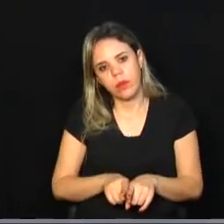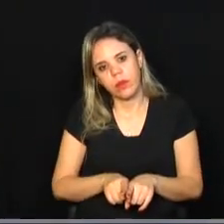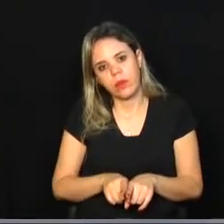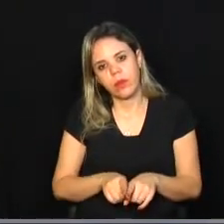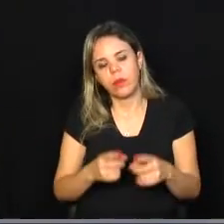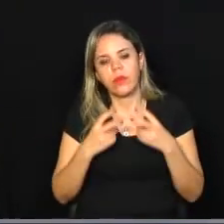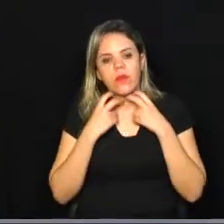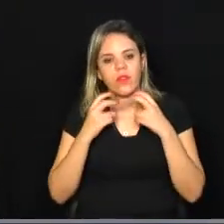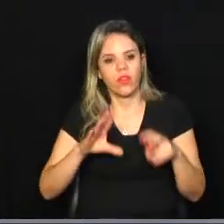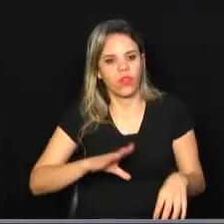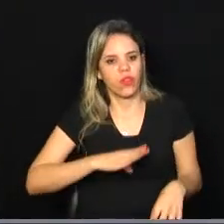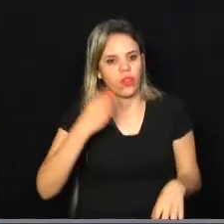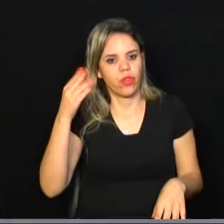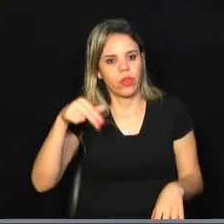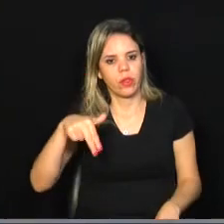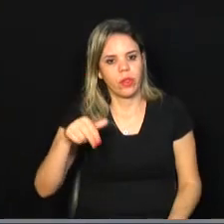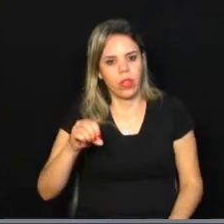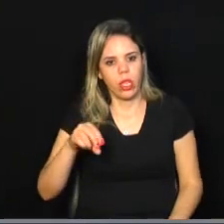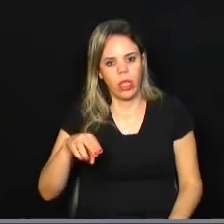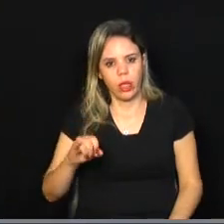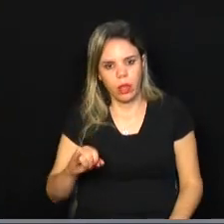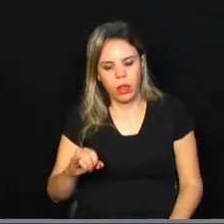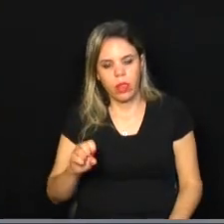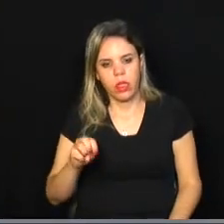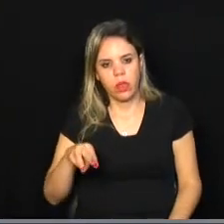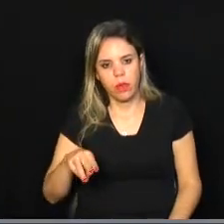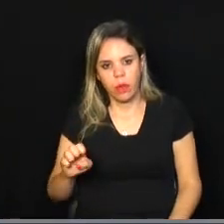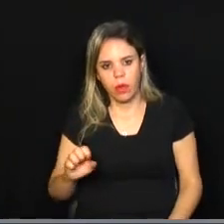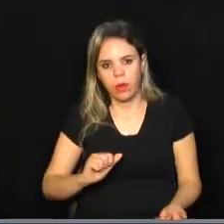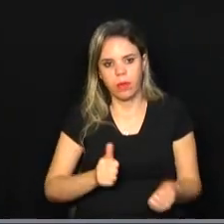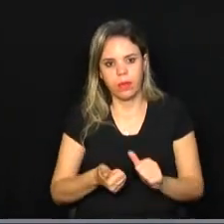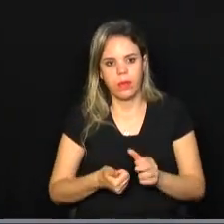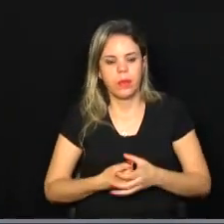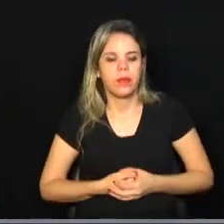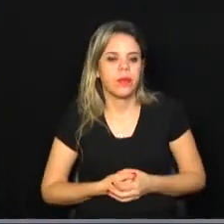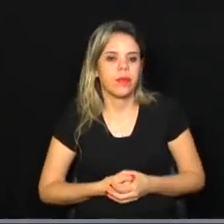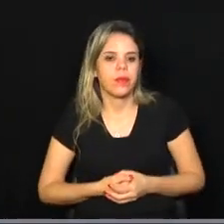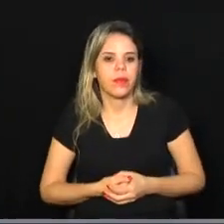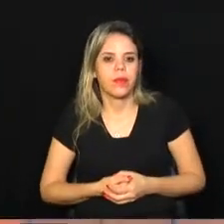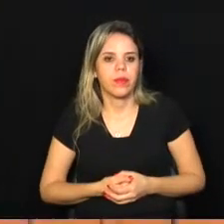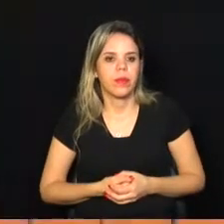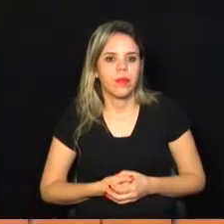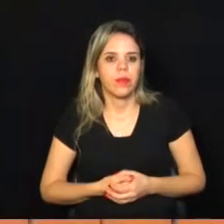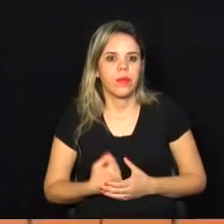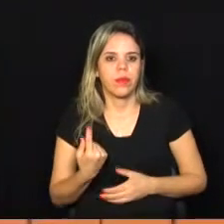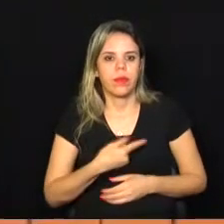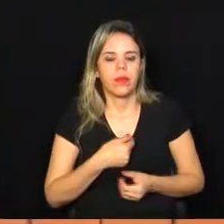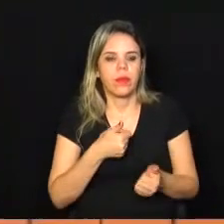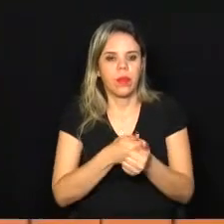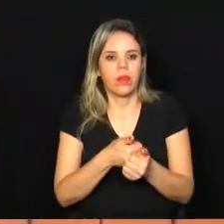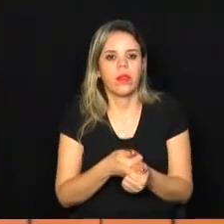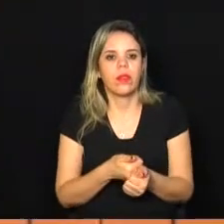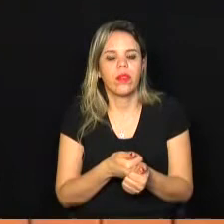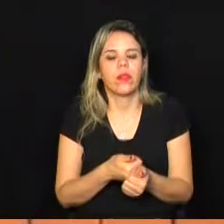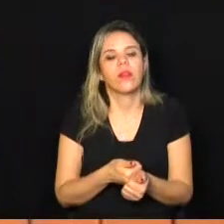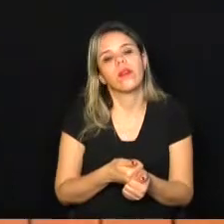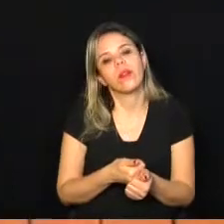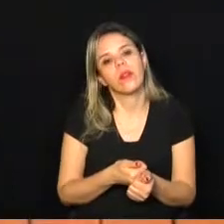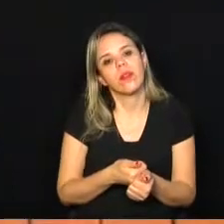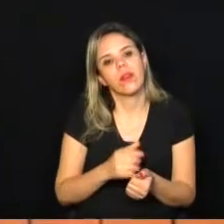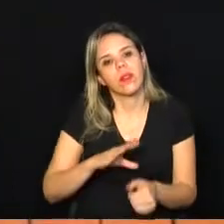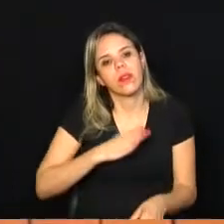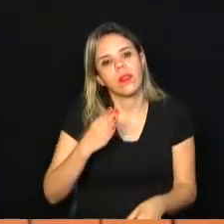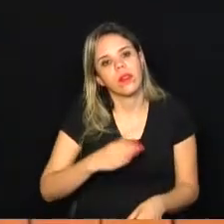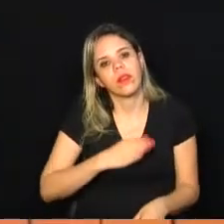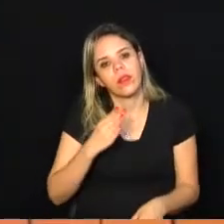de coragem da Naomi, da Simone e dos demais atletas. E nós iremos acompanhar esta onda de coragem